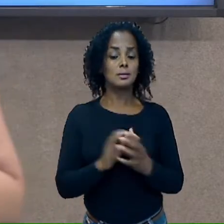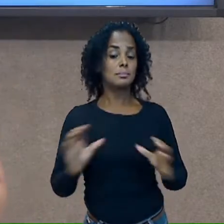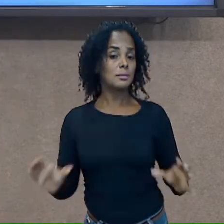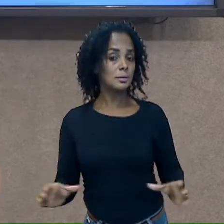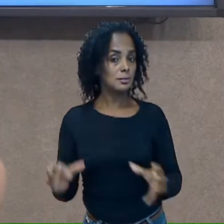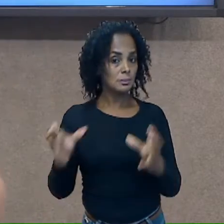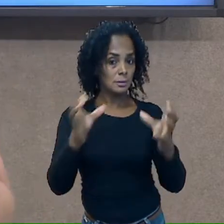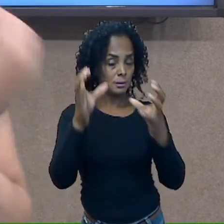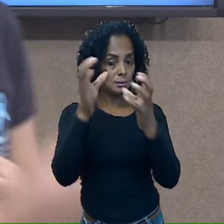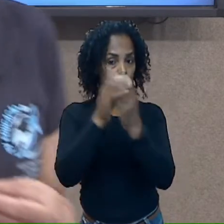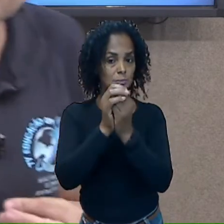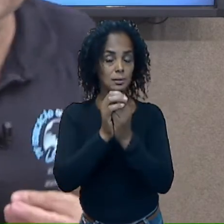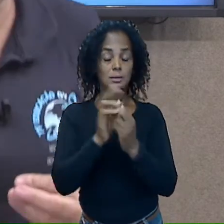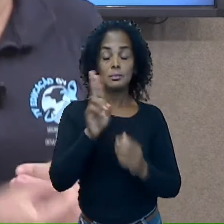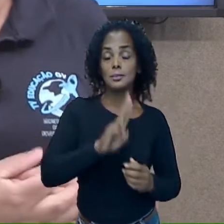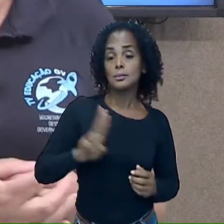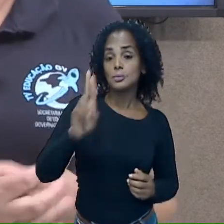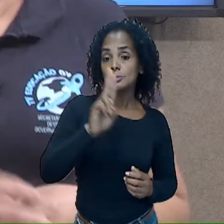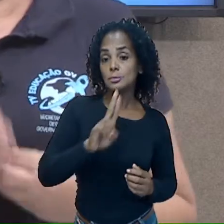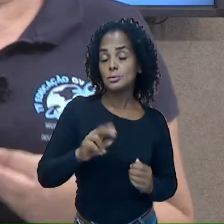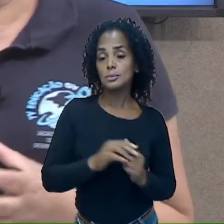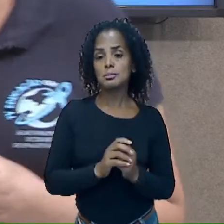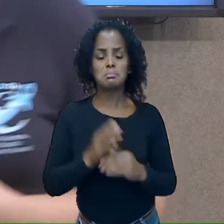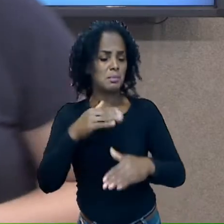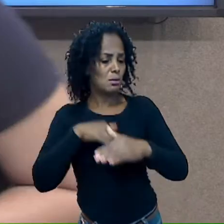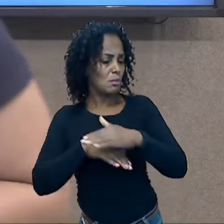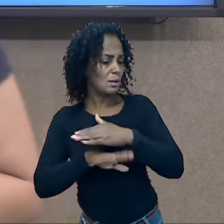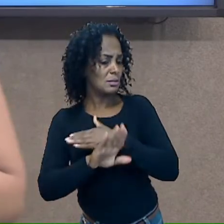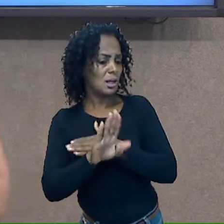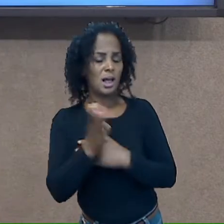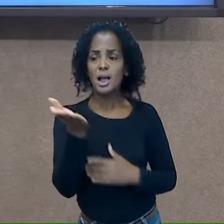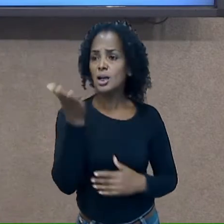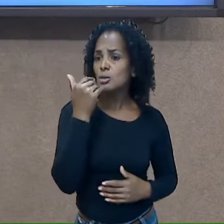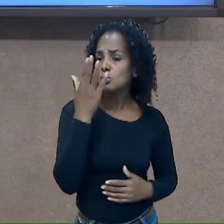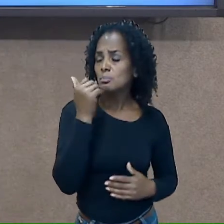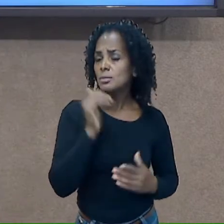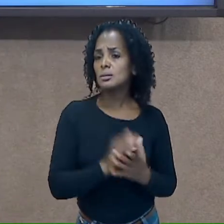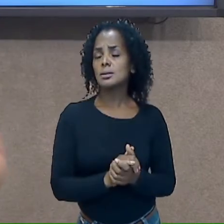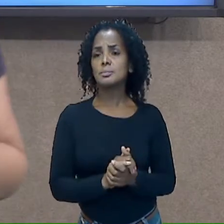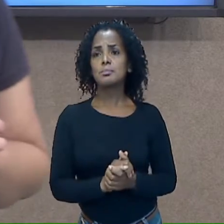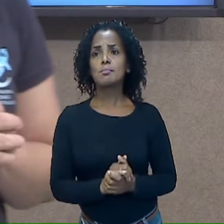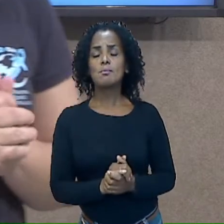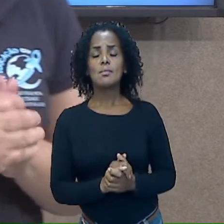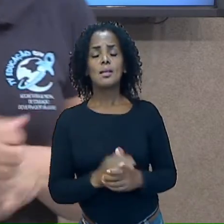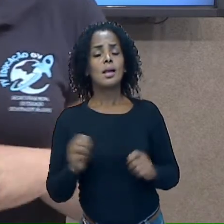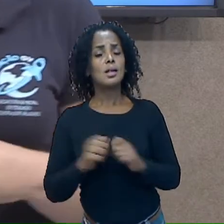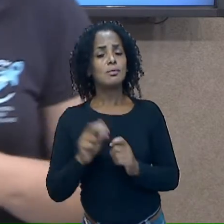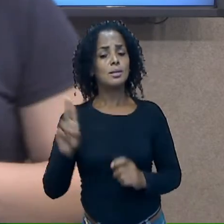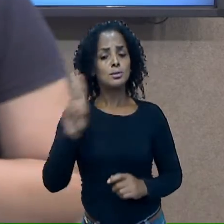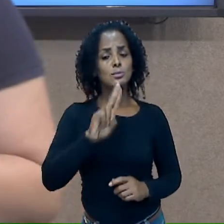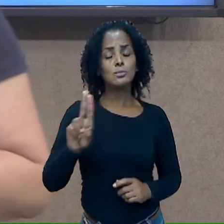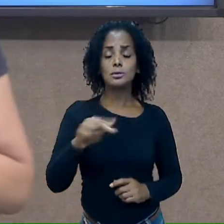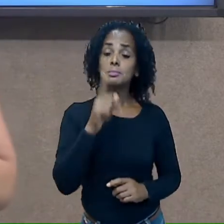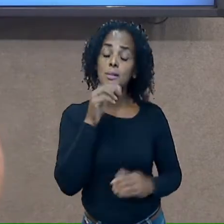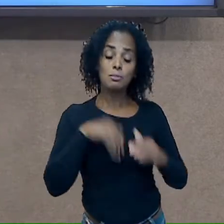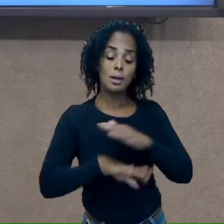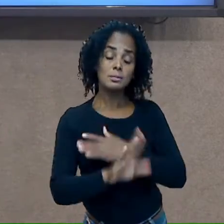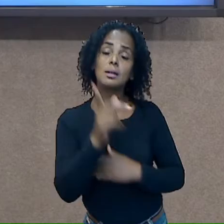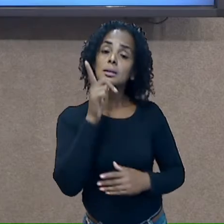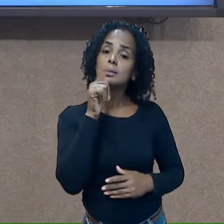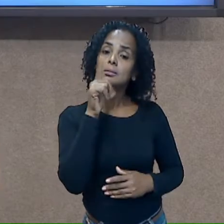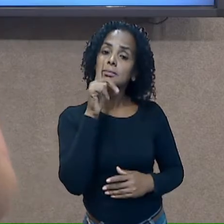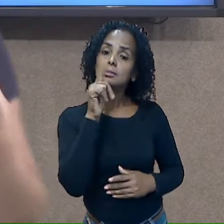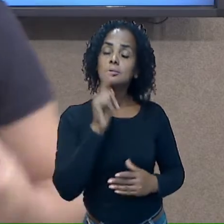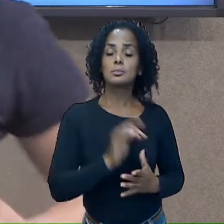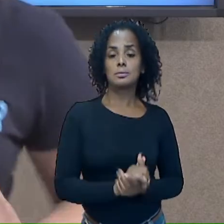cerâmicas, eles fazem uso dela para guardar mantimentos. Eles fazem uso dela para água. Então,